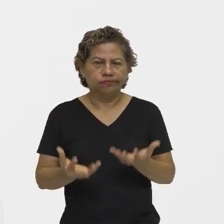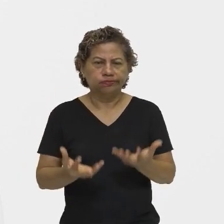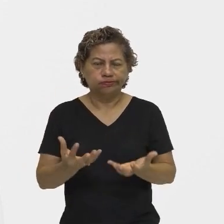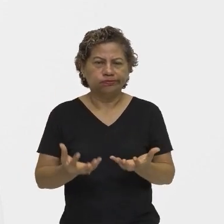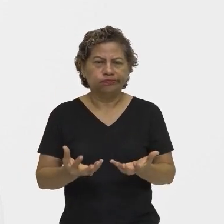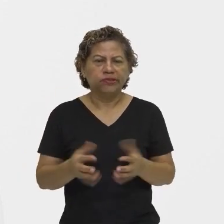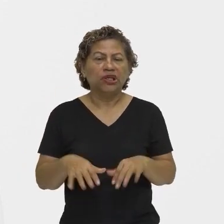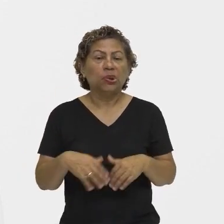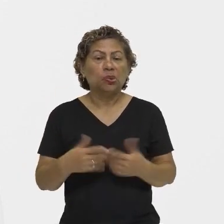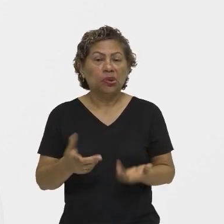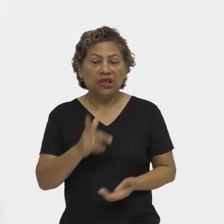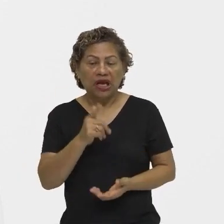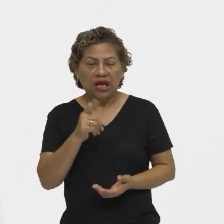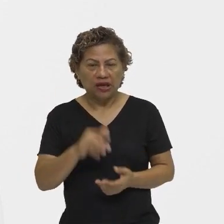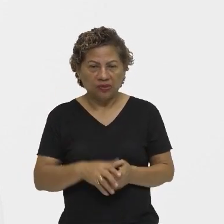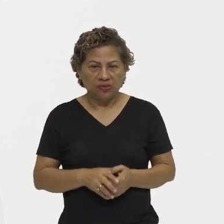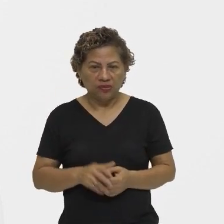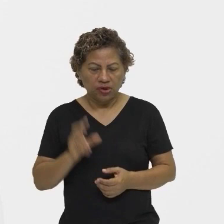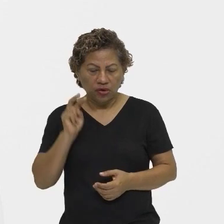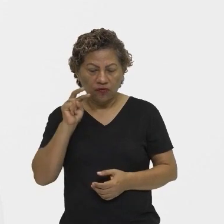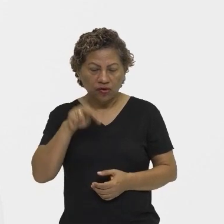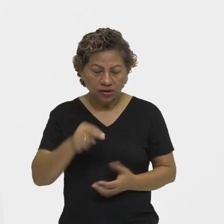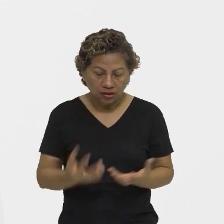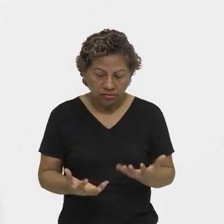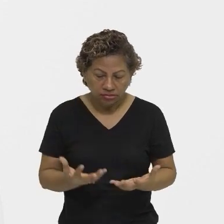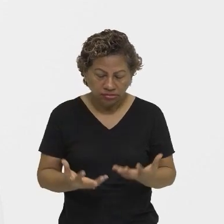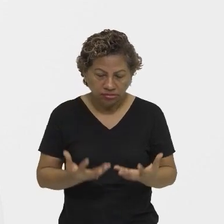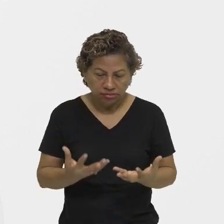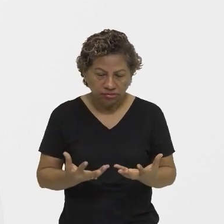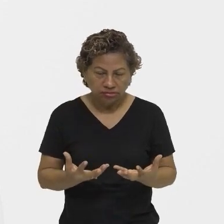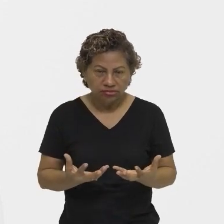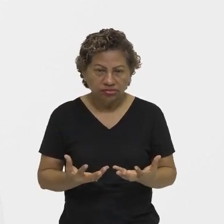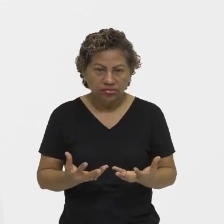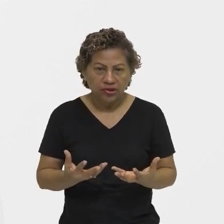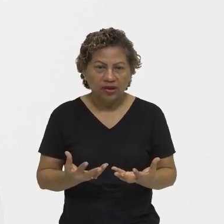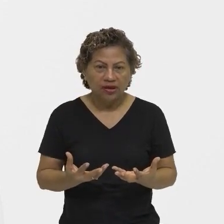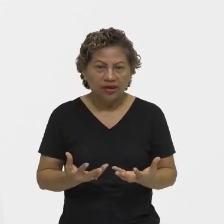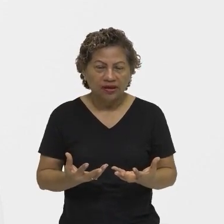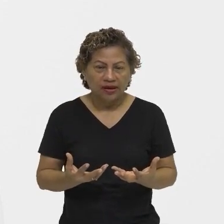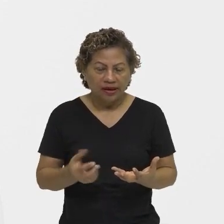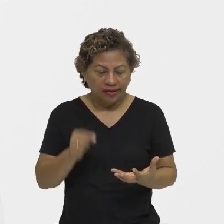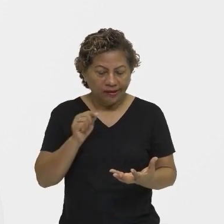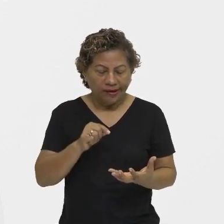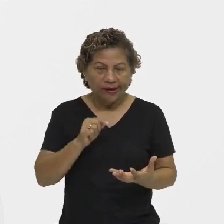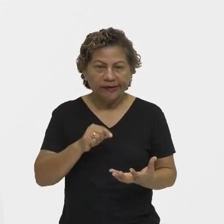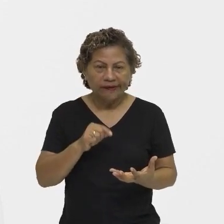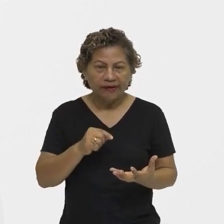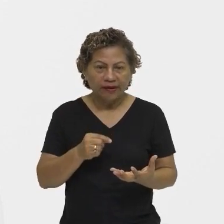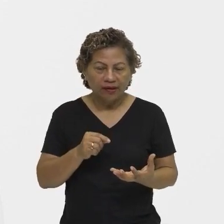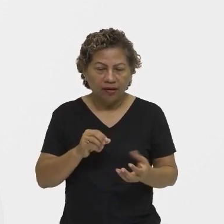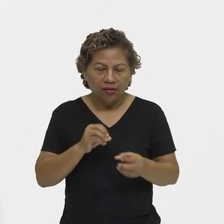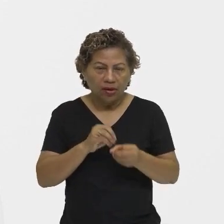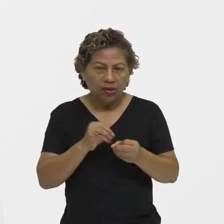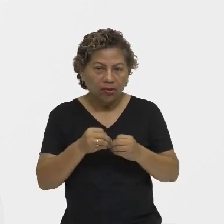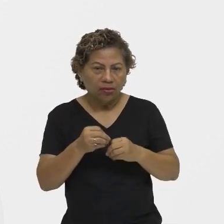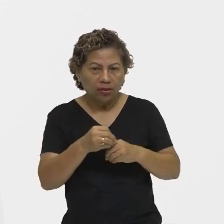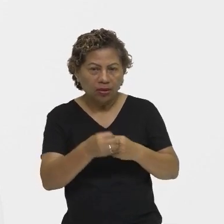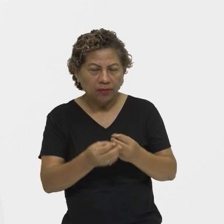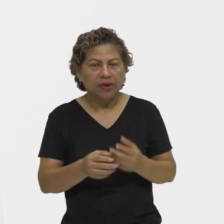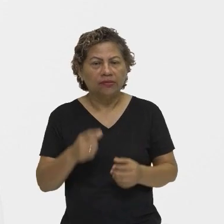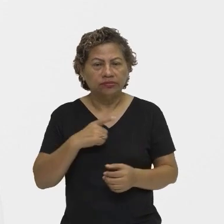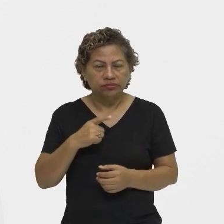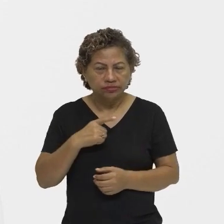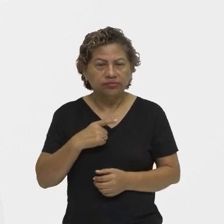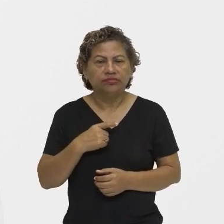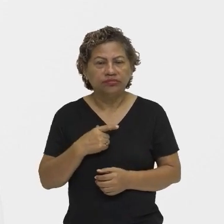água vira vapor, ela é contida sob pressão, faz movimentar um cilindro que gira que faz uma